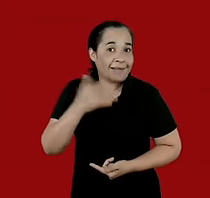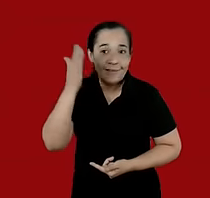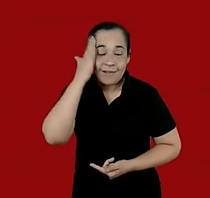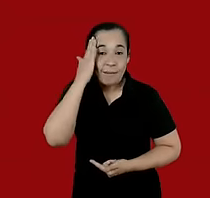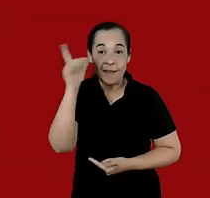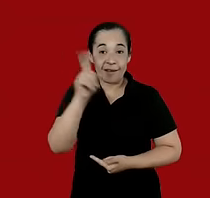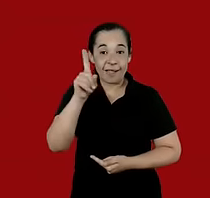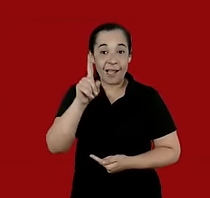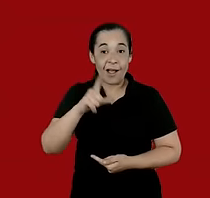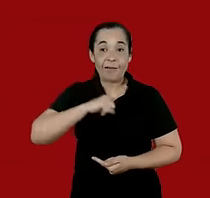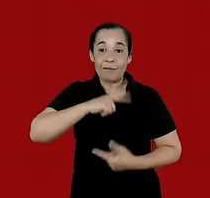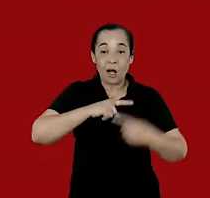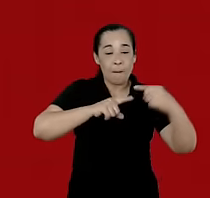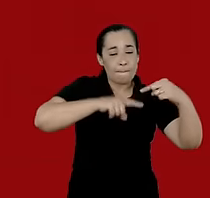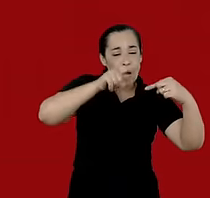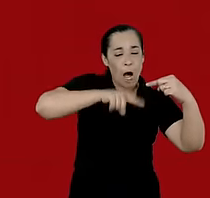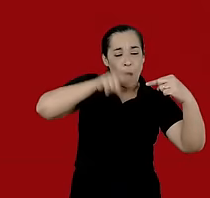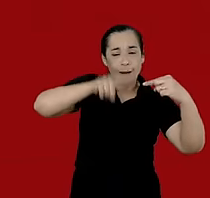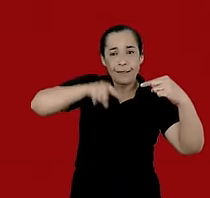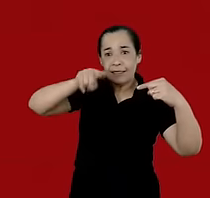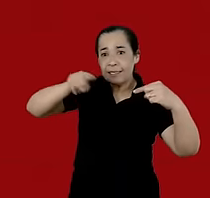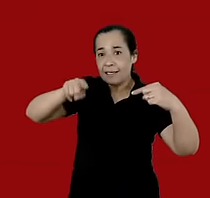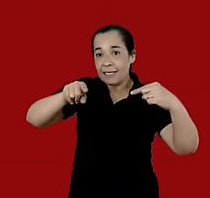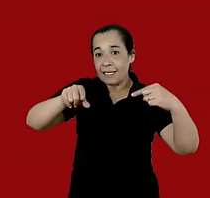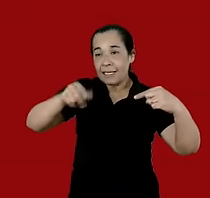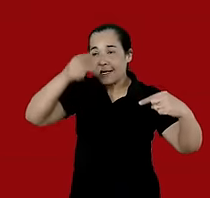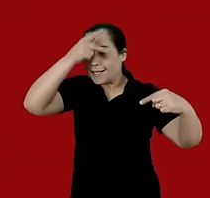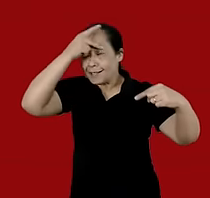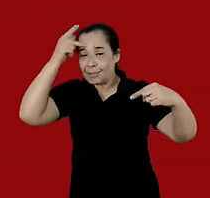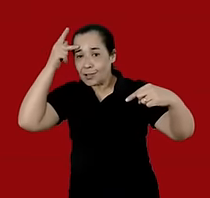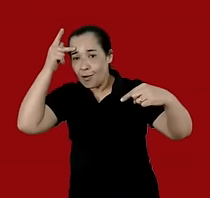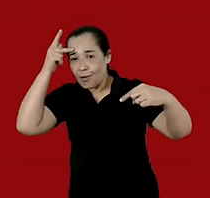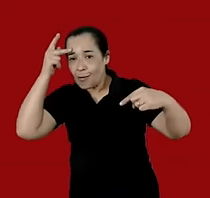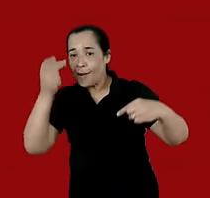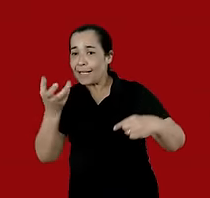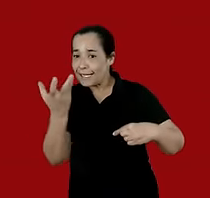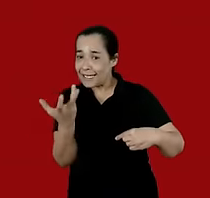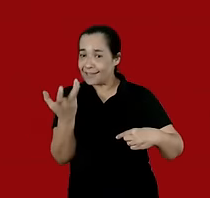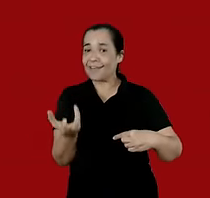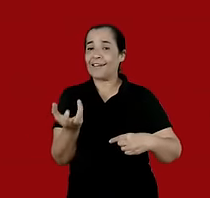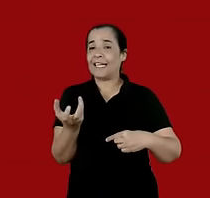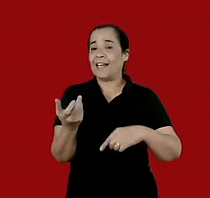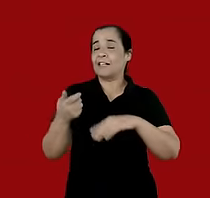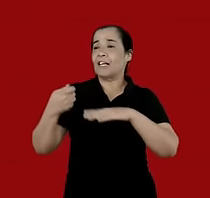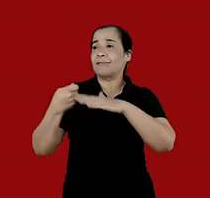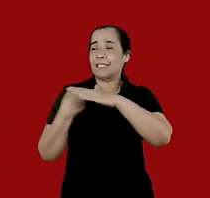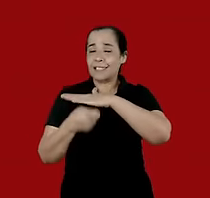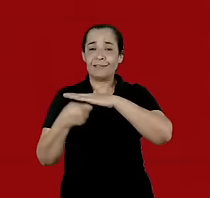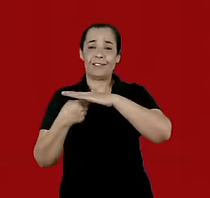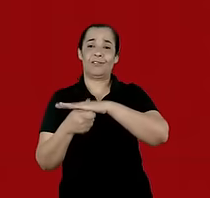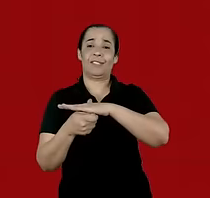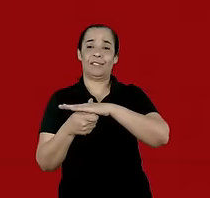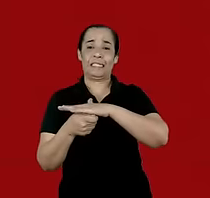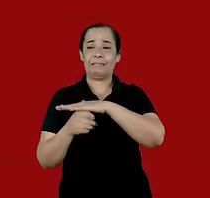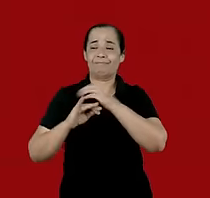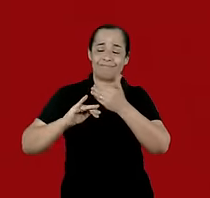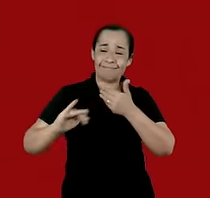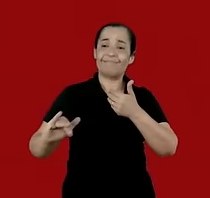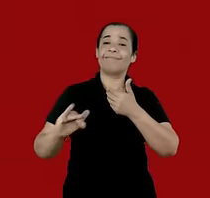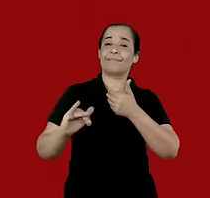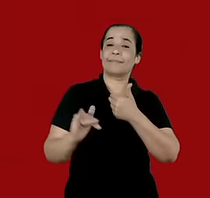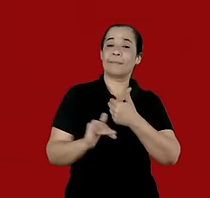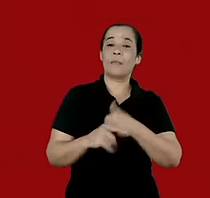muito grande e tira muitas vezes o investidor desse plano de Médio prazo então por isso que a gente chama atenção pra gestão ativa importante ter